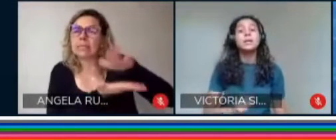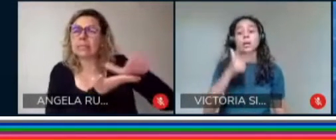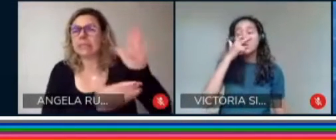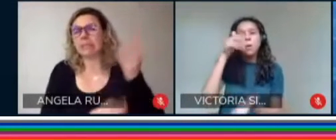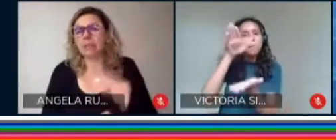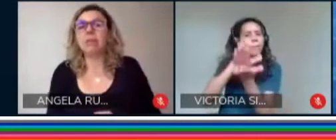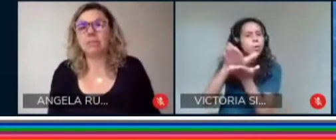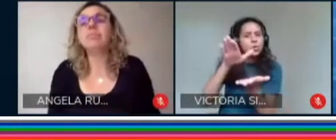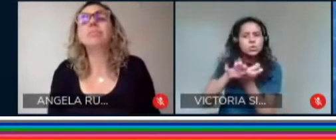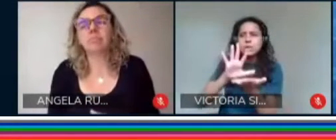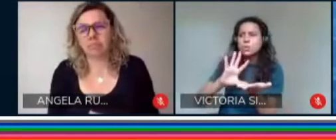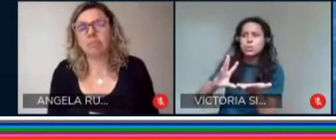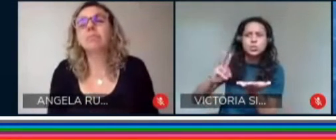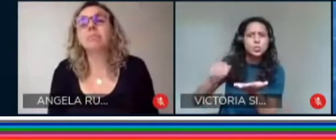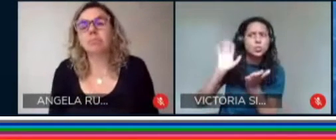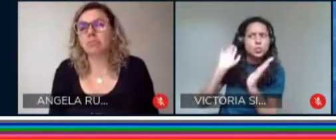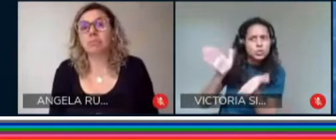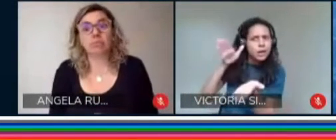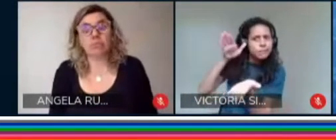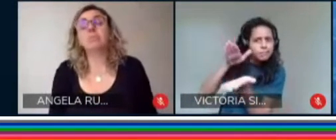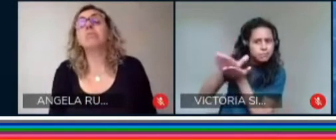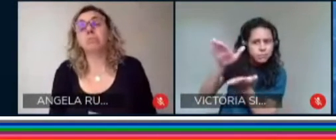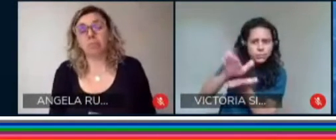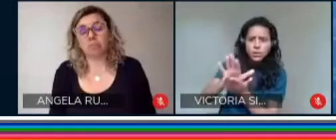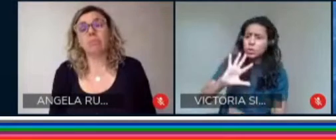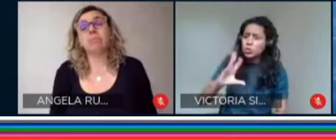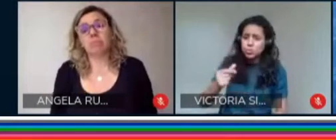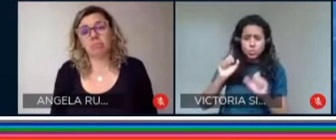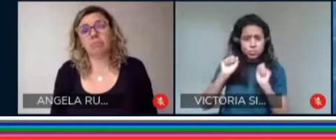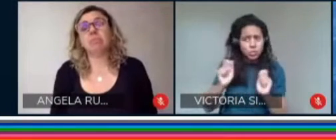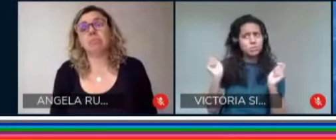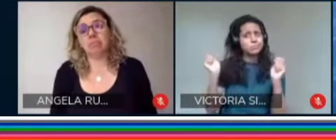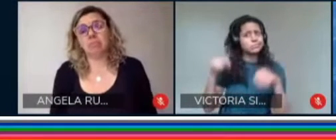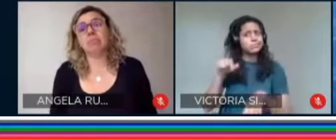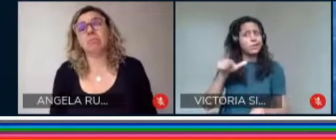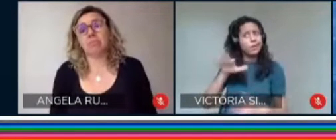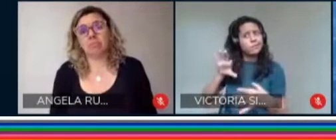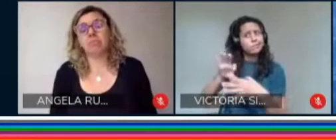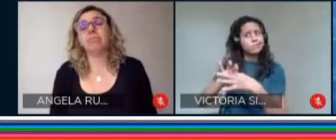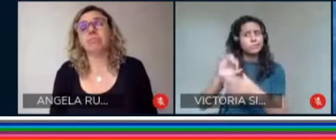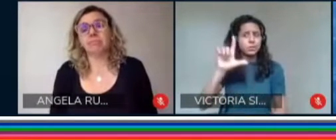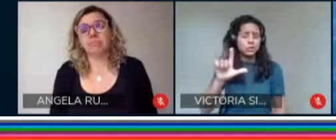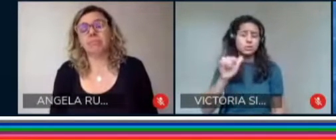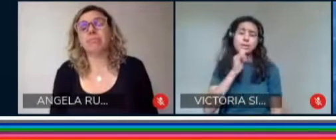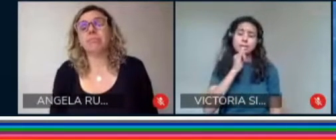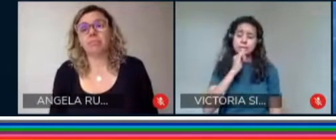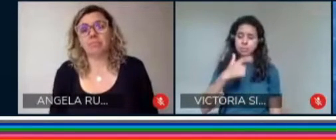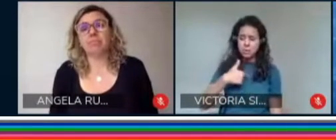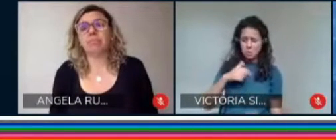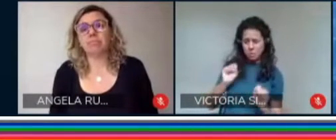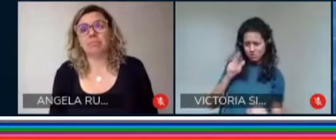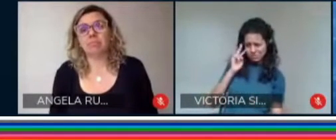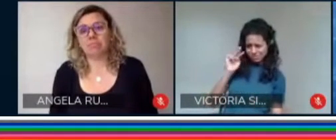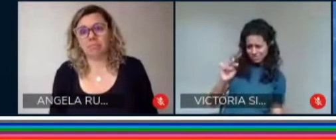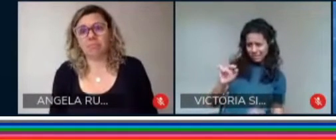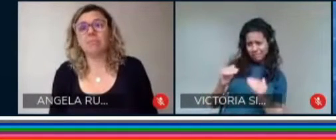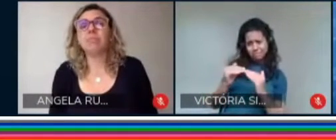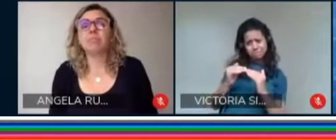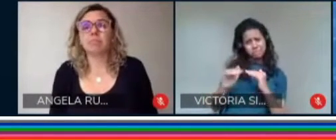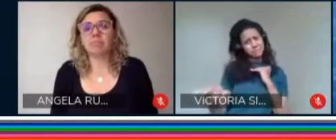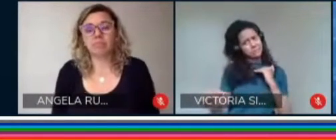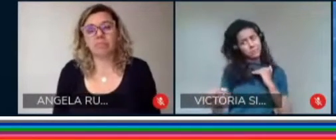Tudo, né? Tudo, tudo pode servir. Você pode concordar, você pode refutar, você pode